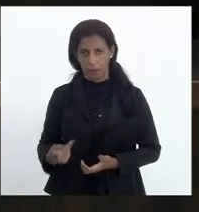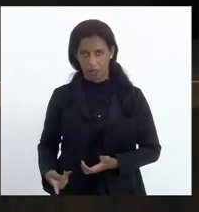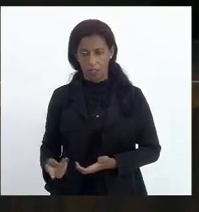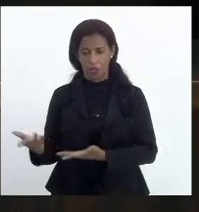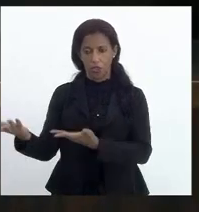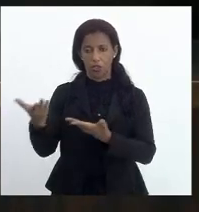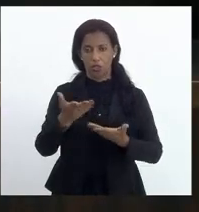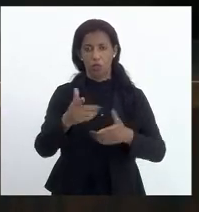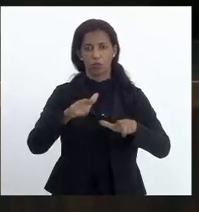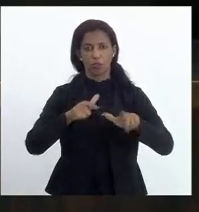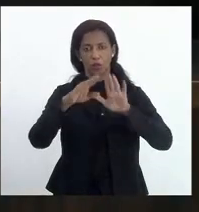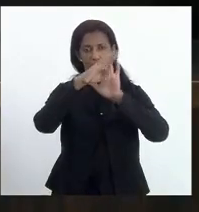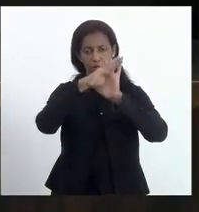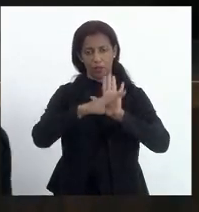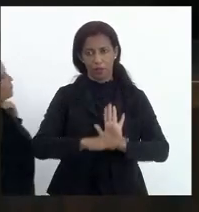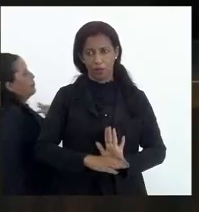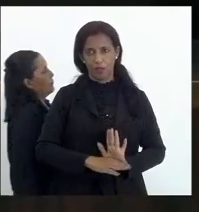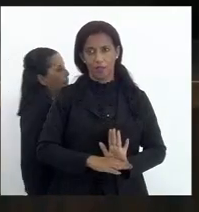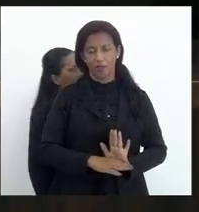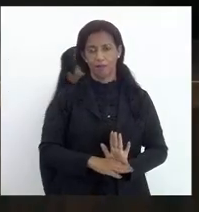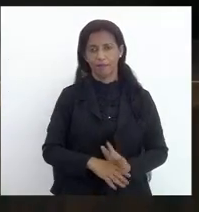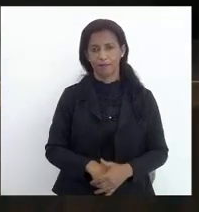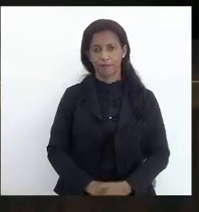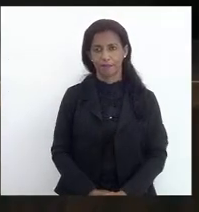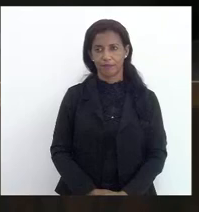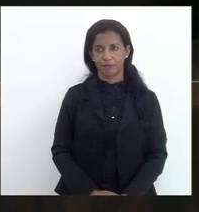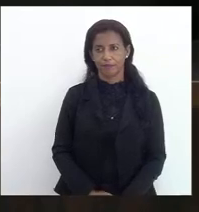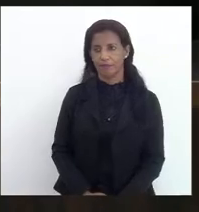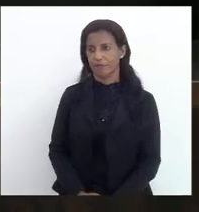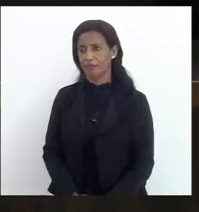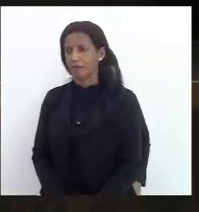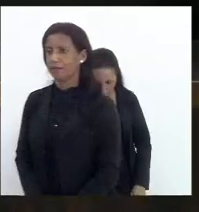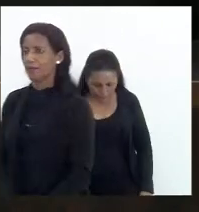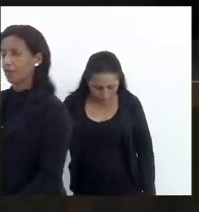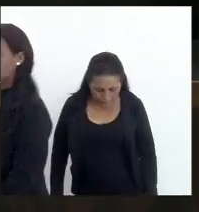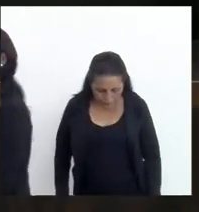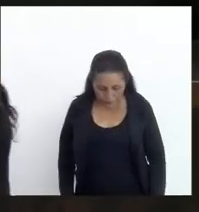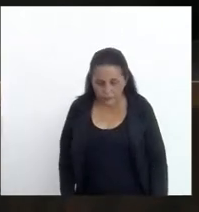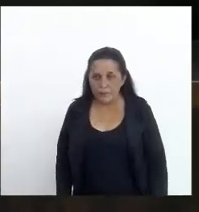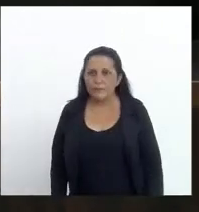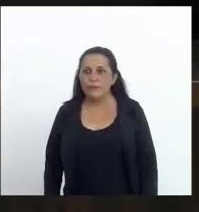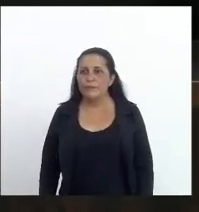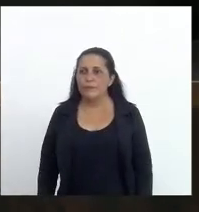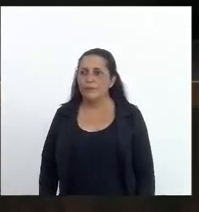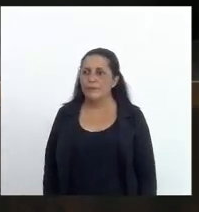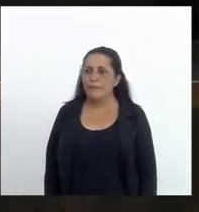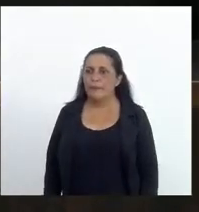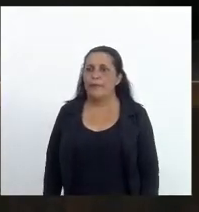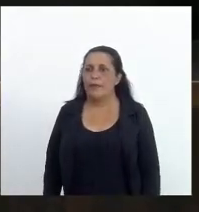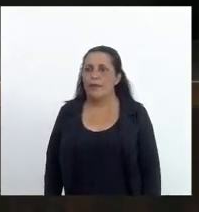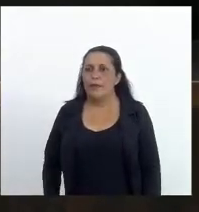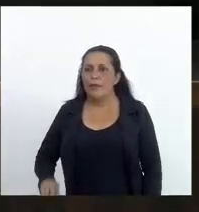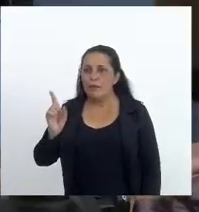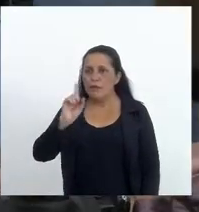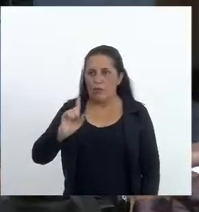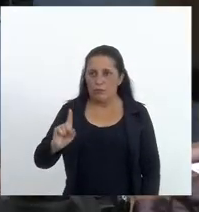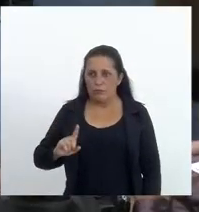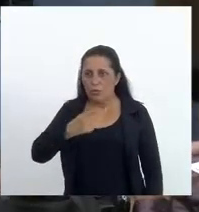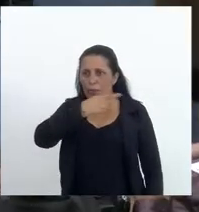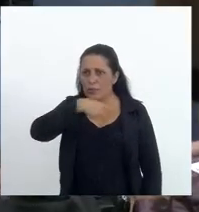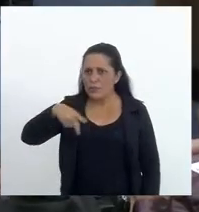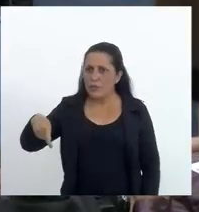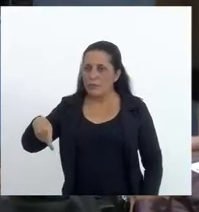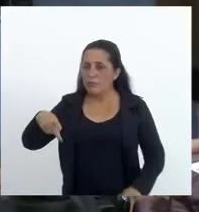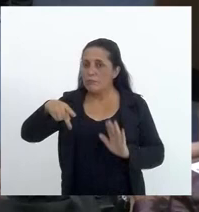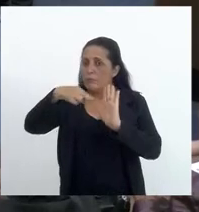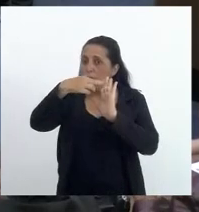ordem. E para a Vossa Excelência emitir o parecer. Não, senhor presidente. Pela ordem. Quer dar com